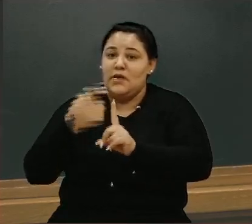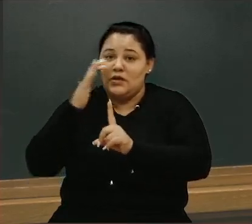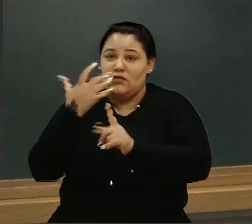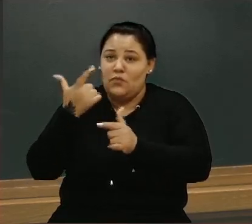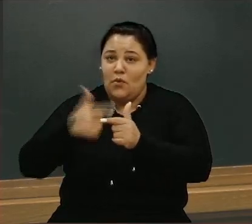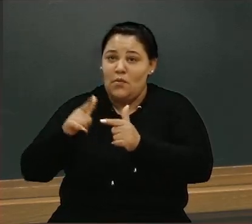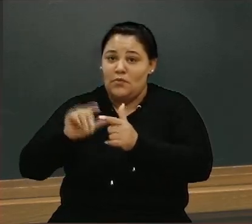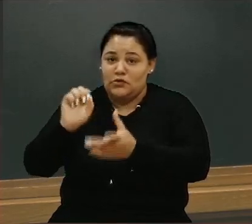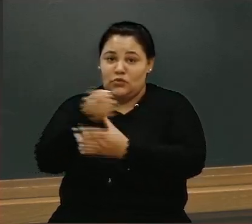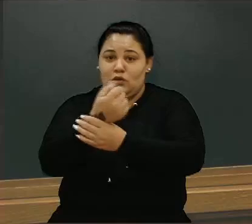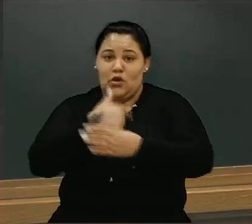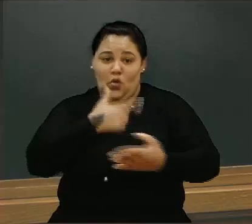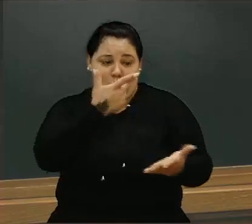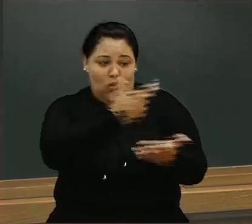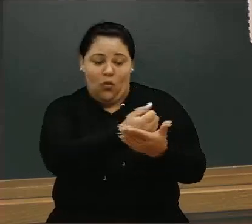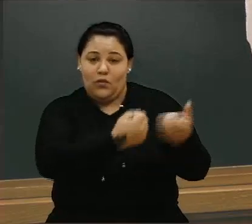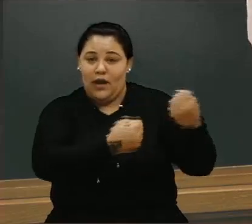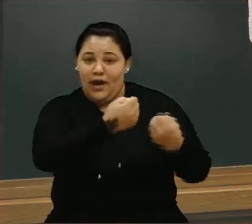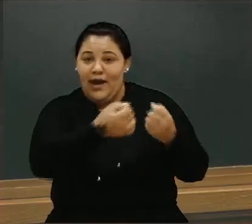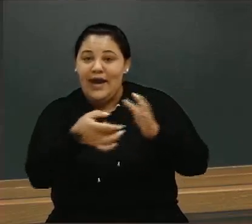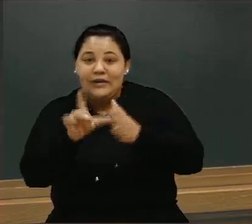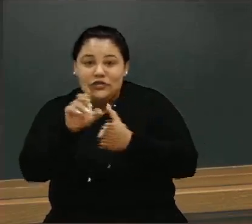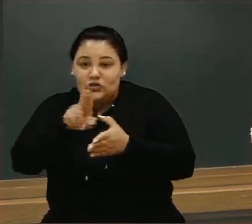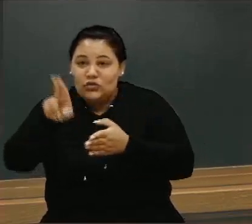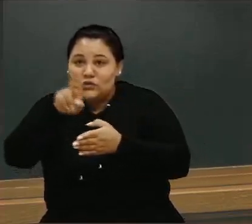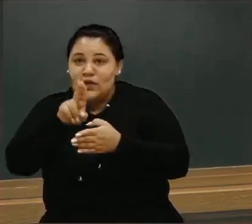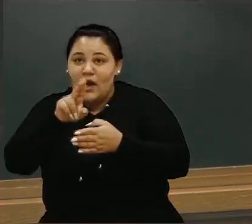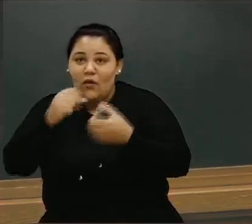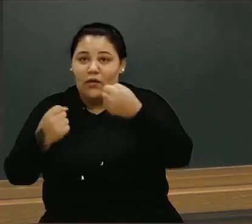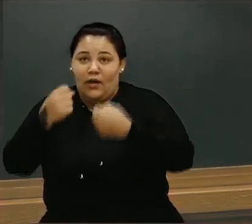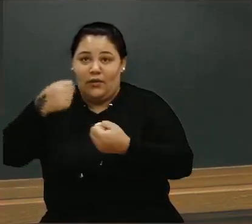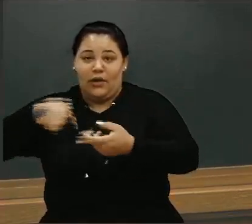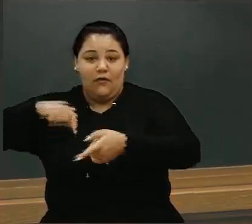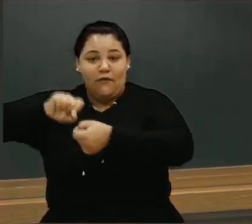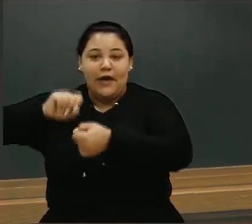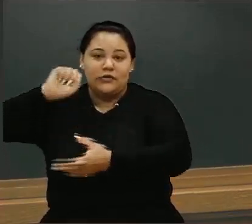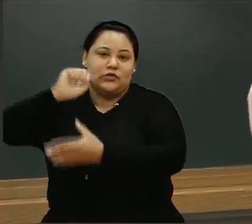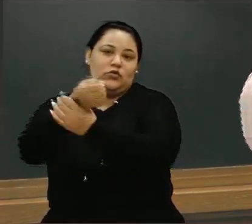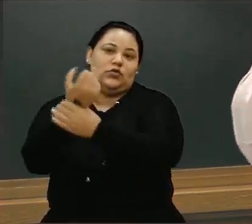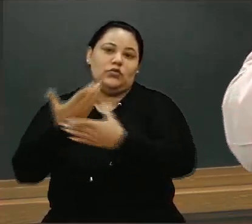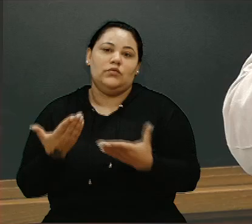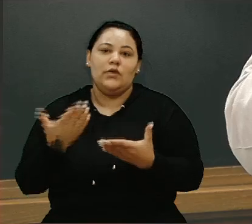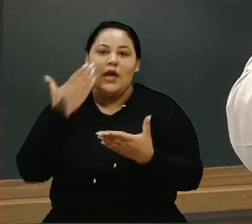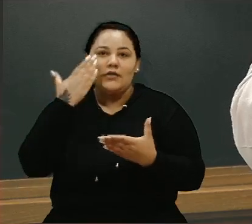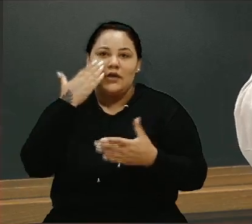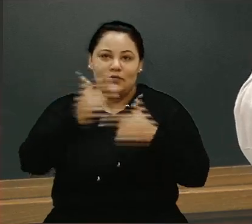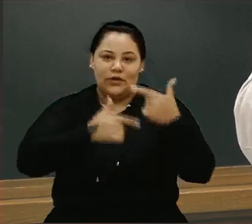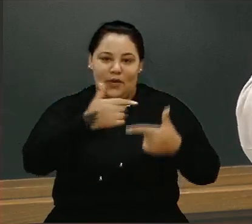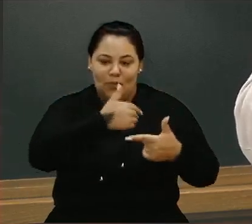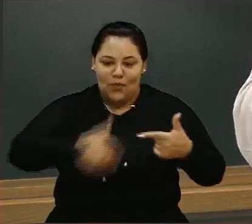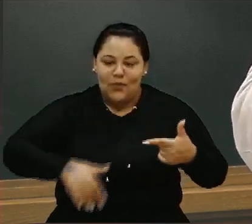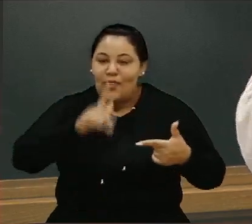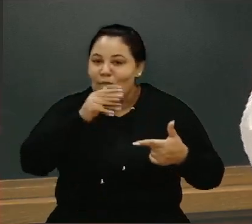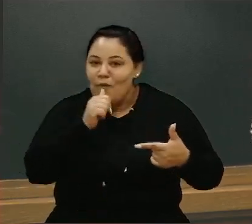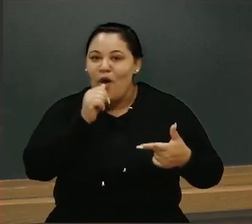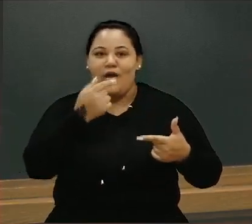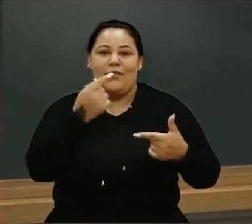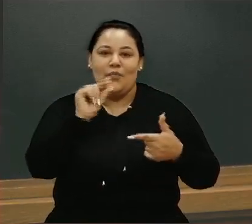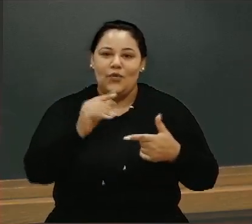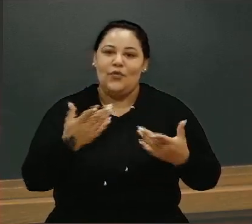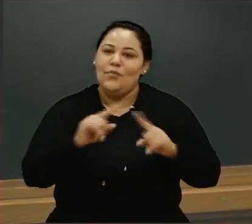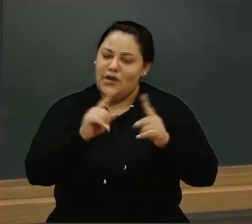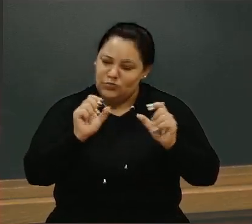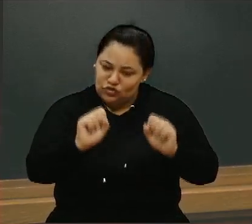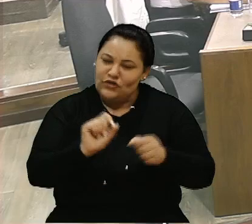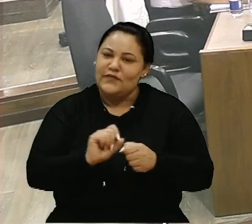o carro, antes de entrar no carro, eu faço o seguro. Eu sei que no serviço público é um pouco mais devagar, mas poderia ter sido feito.